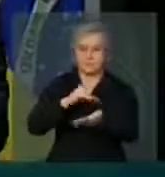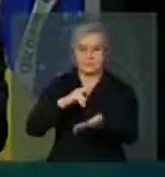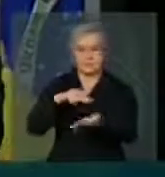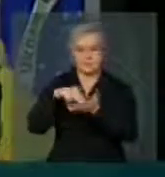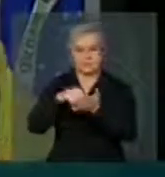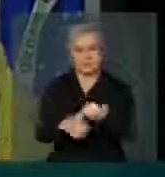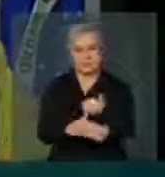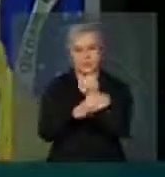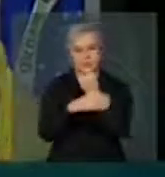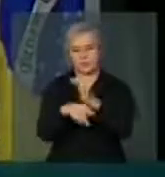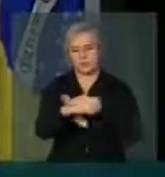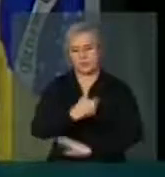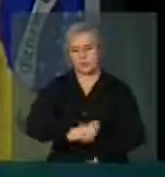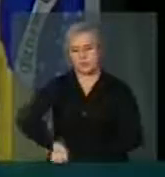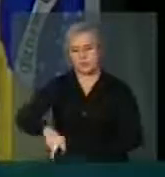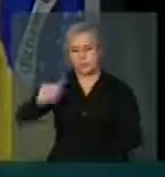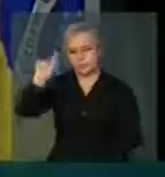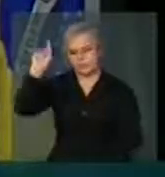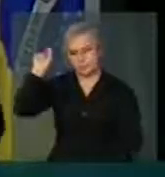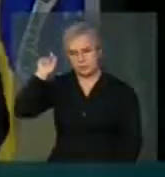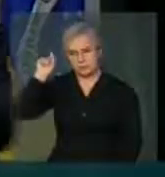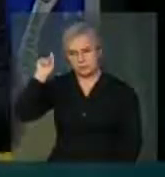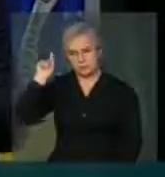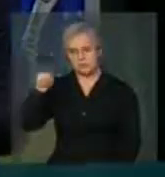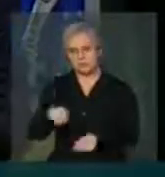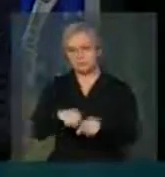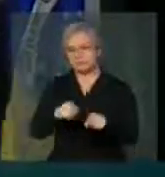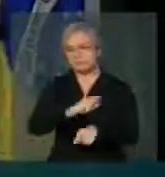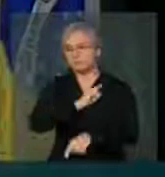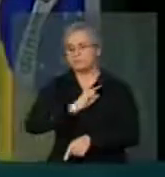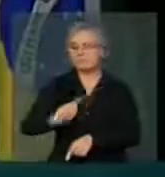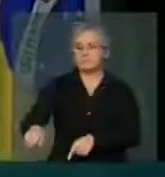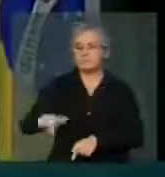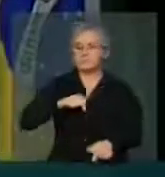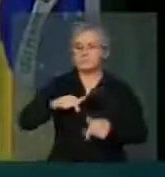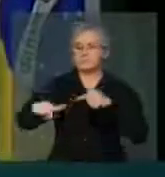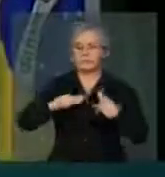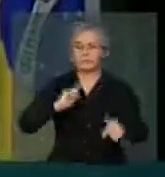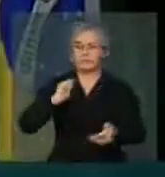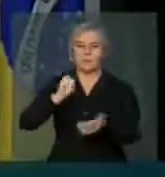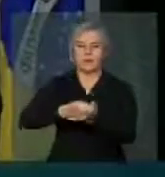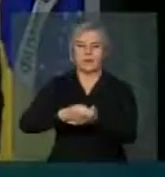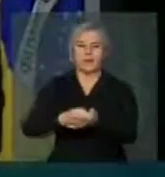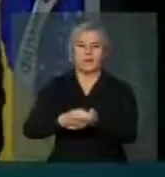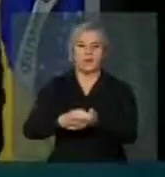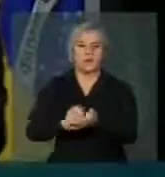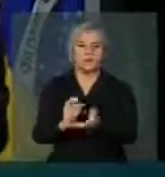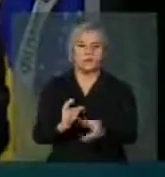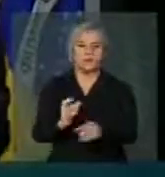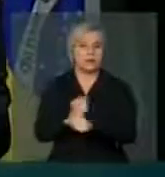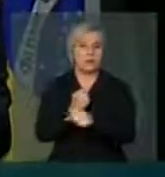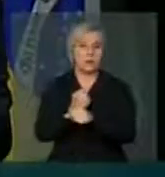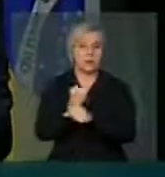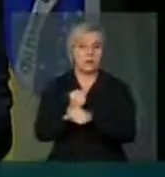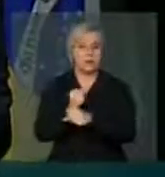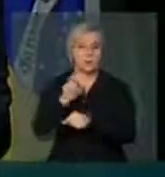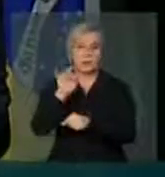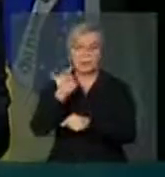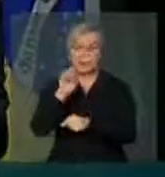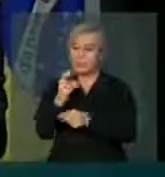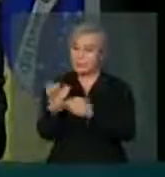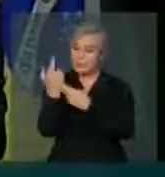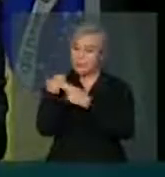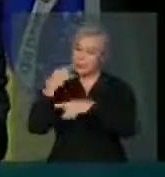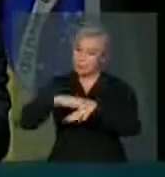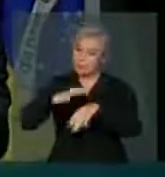em governos anteriores. Eles condenaram o trabalhador a pagar uma conta que é única e exclusivamente